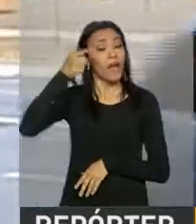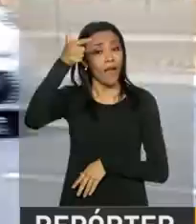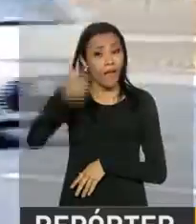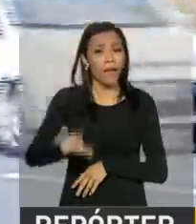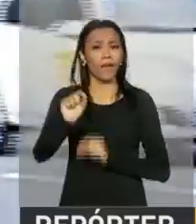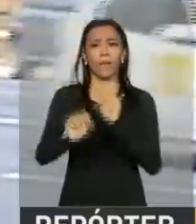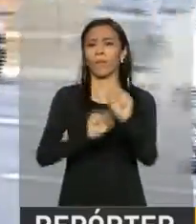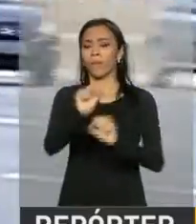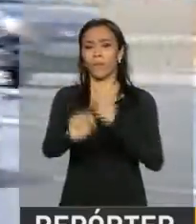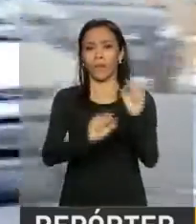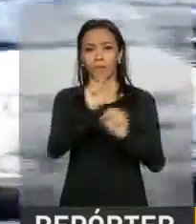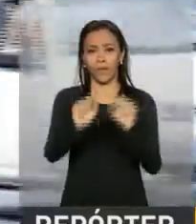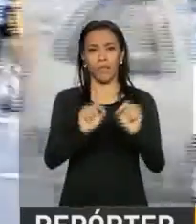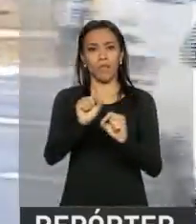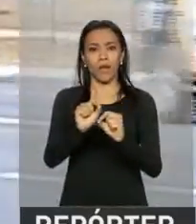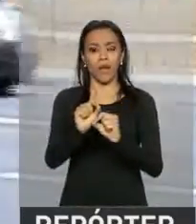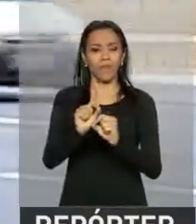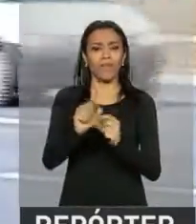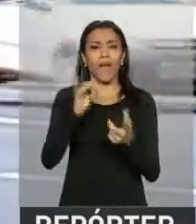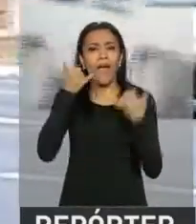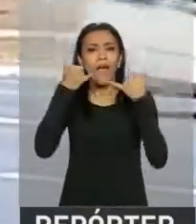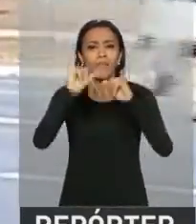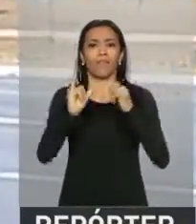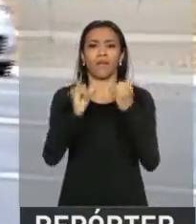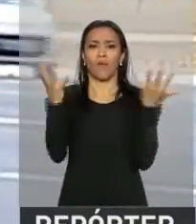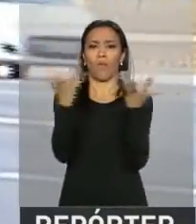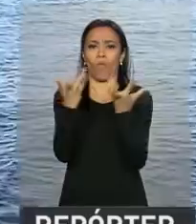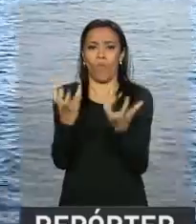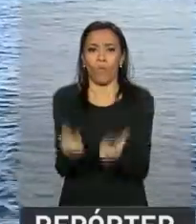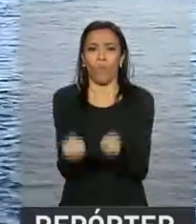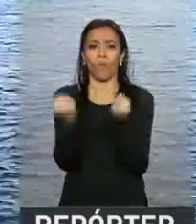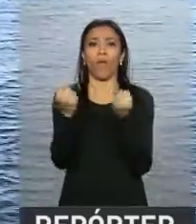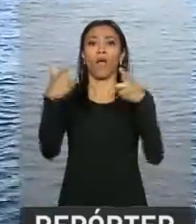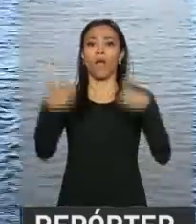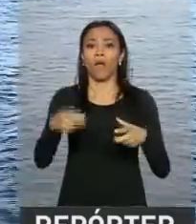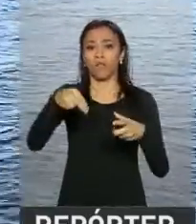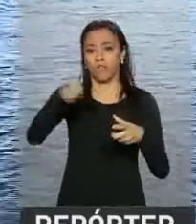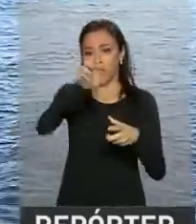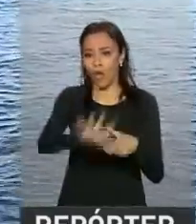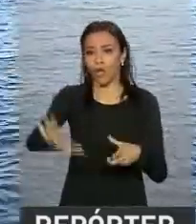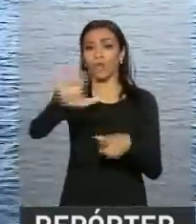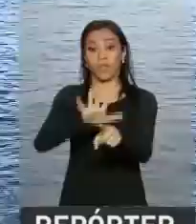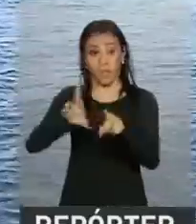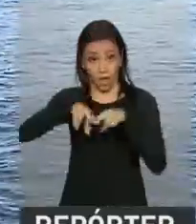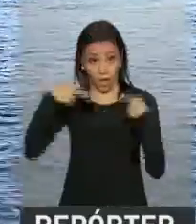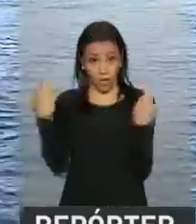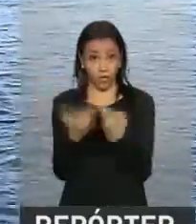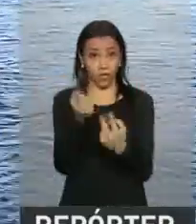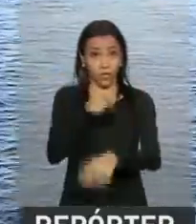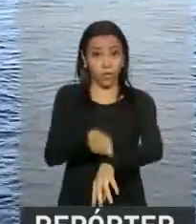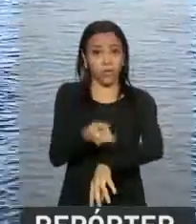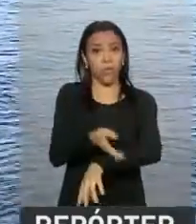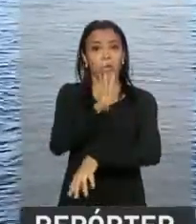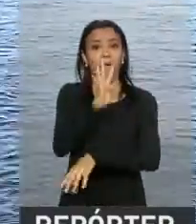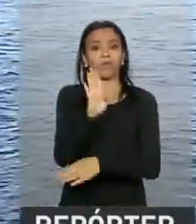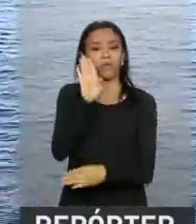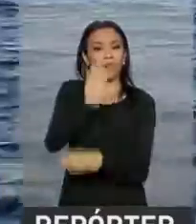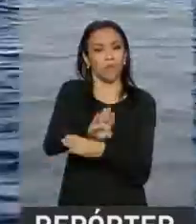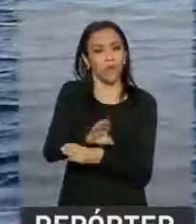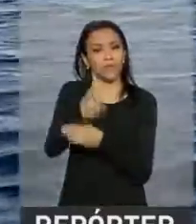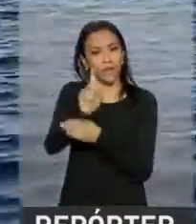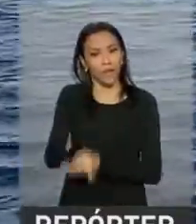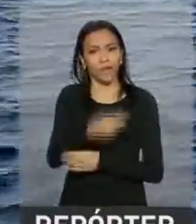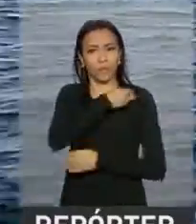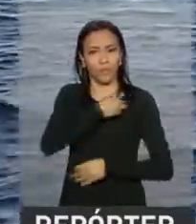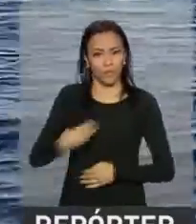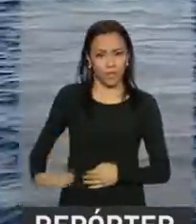das ações de combate à seca no nordeste a reunião será às 4 horas da tarde no ministério da integração nacional será comandada pelo